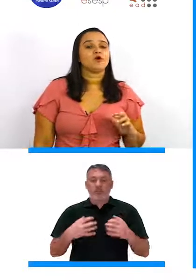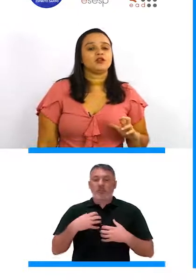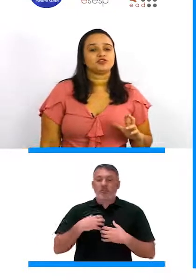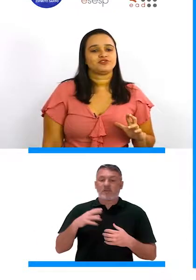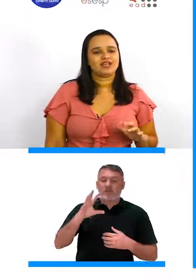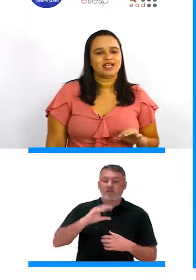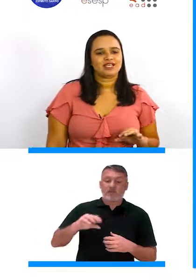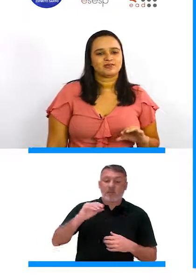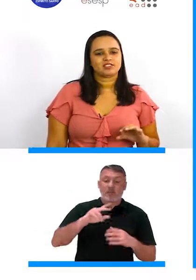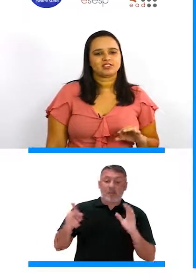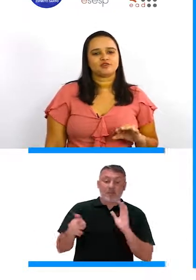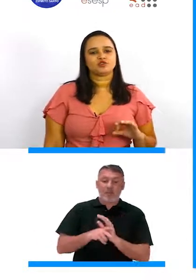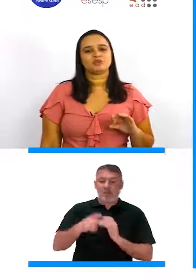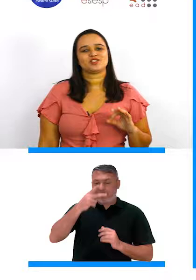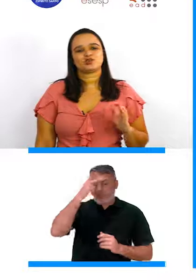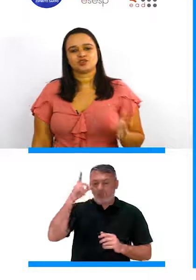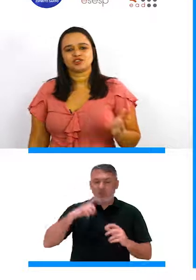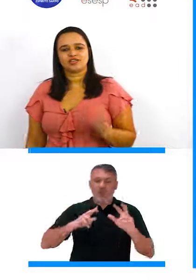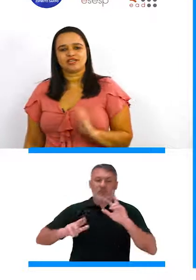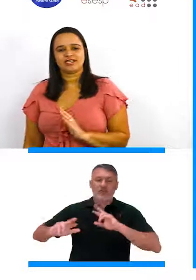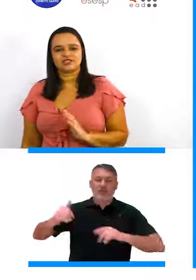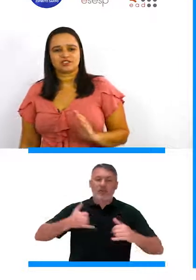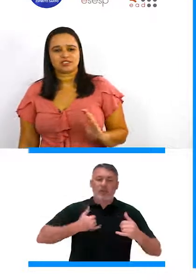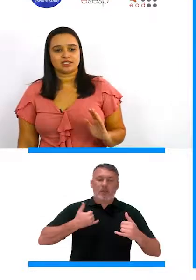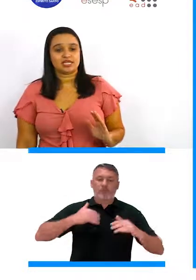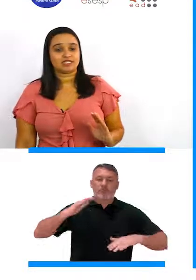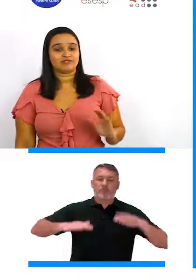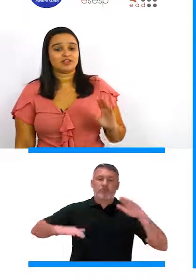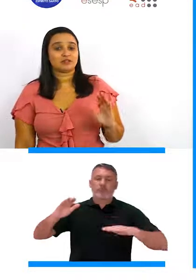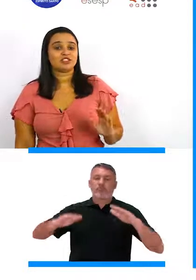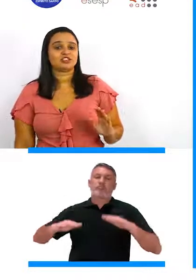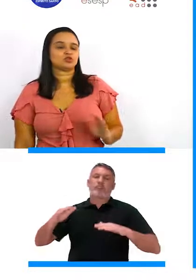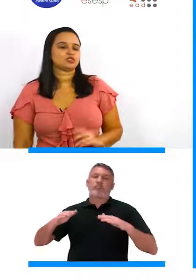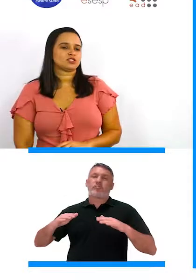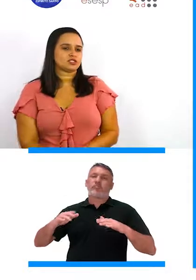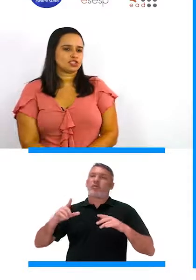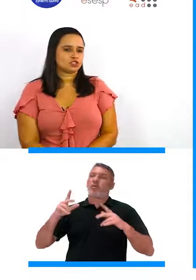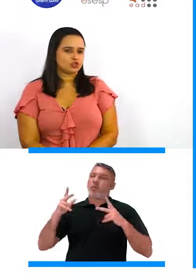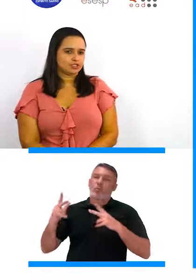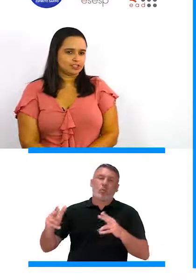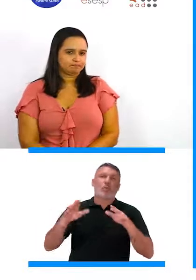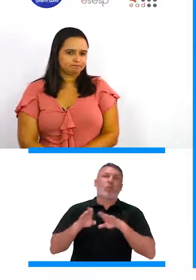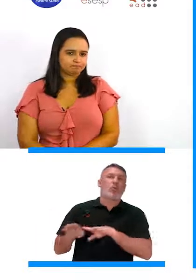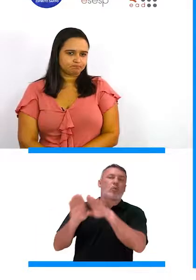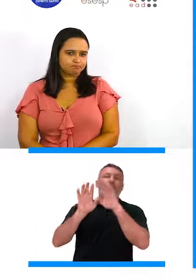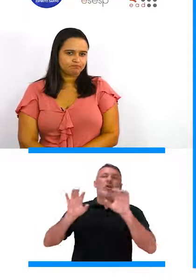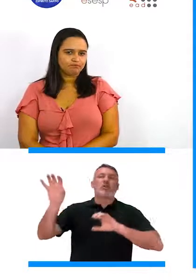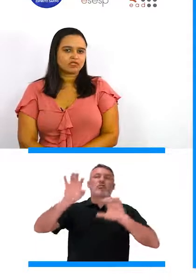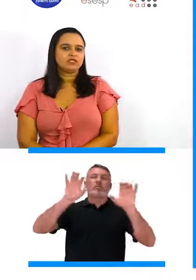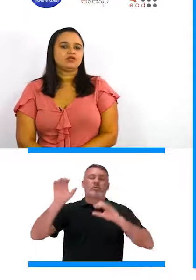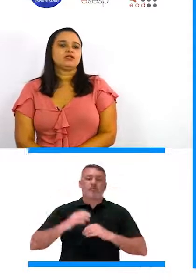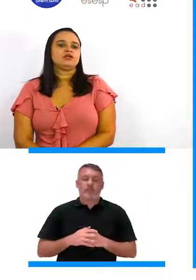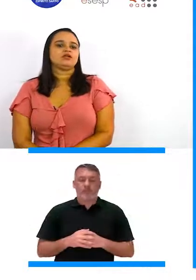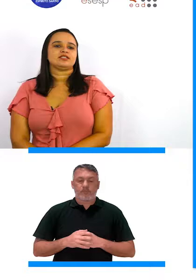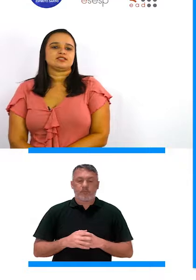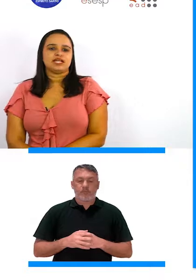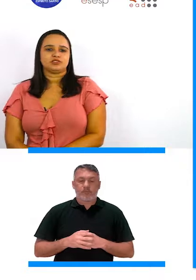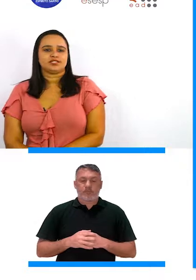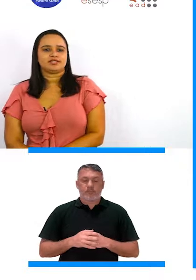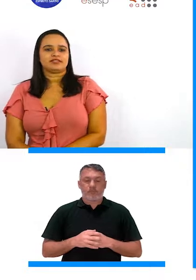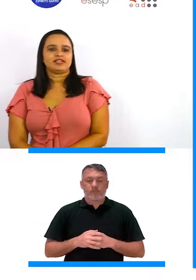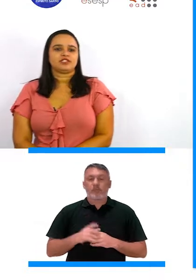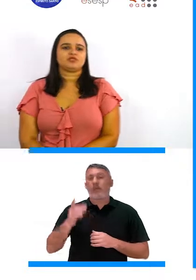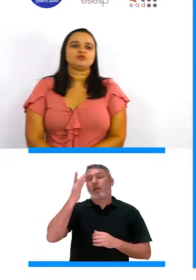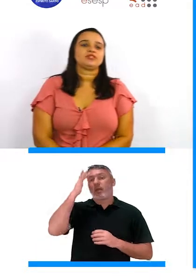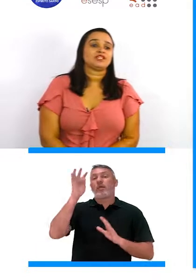O modo de falar específico de pessoas de diferentes faixas etárias é frequente em todas as regiões. Vocês acham que